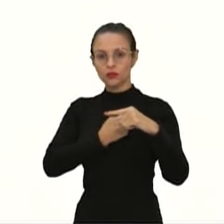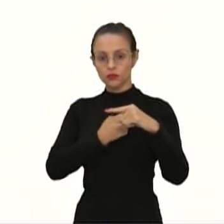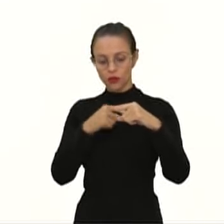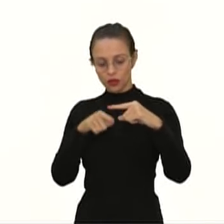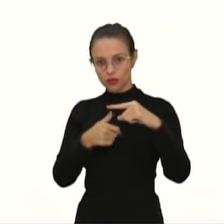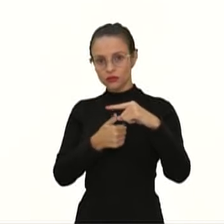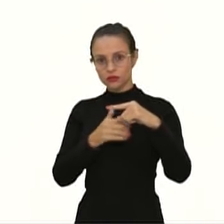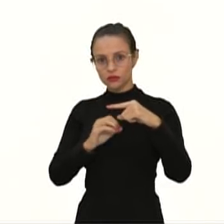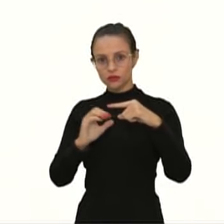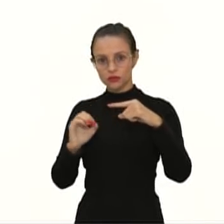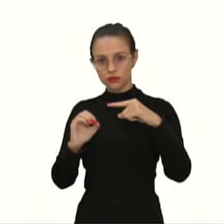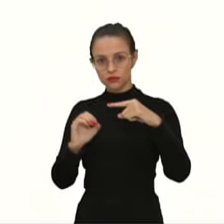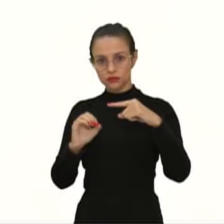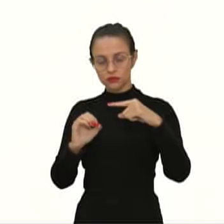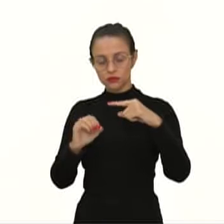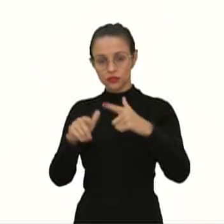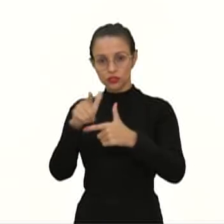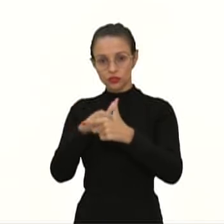100.